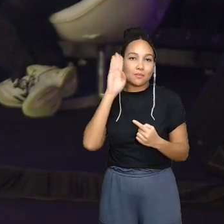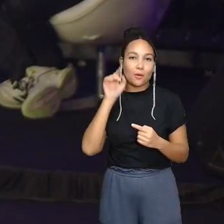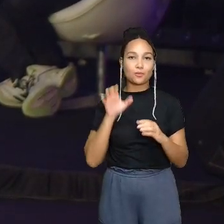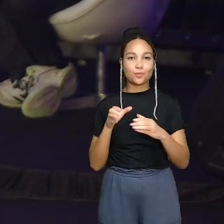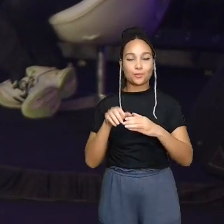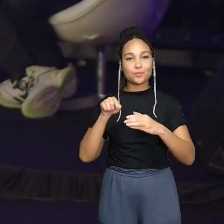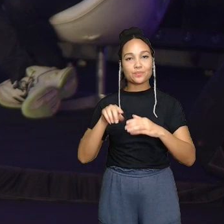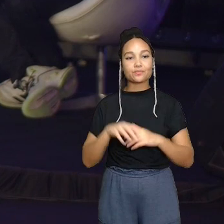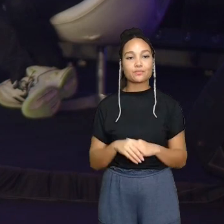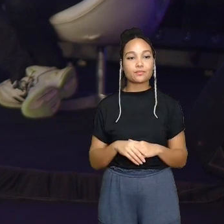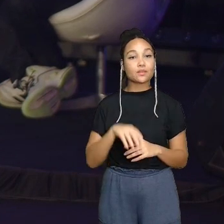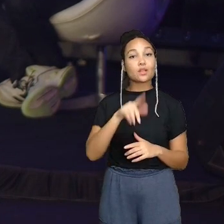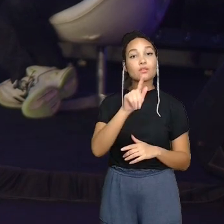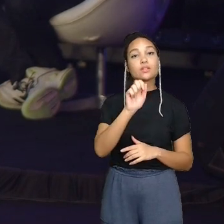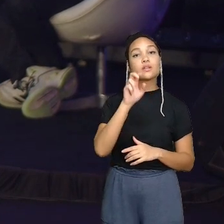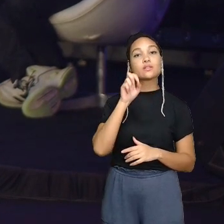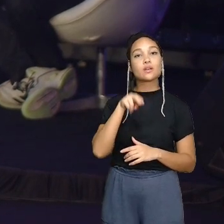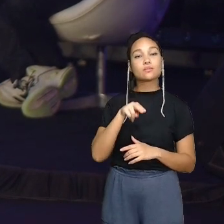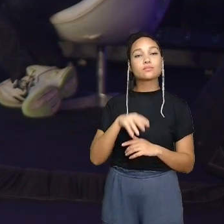Jean.